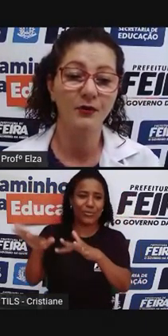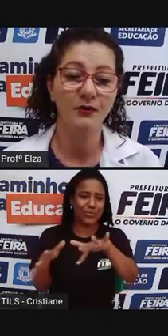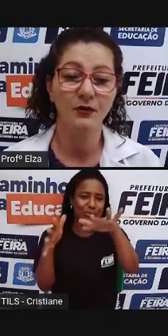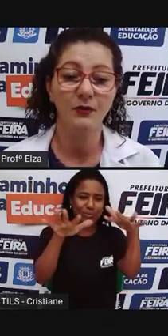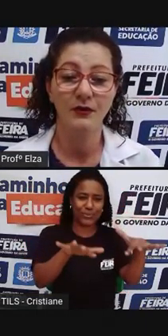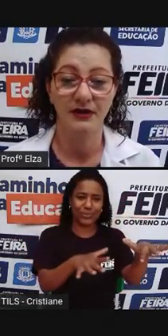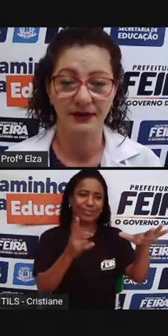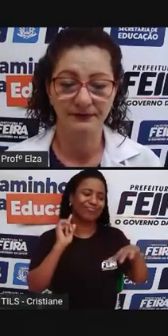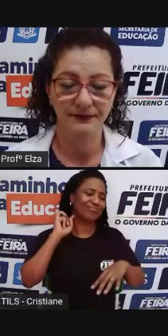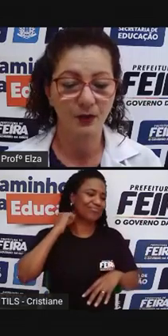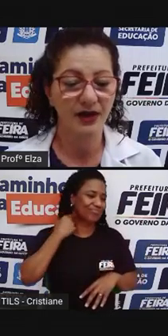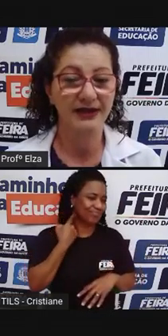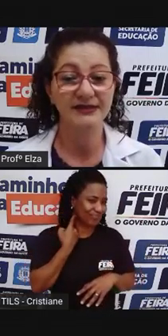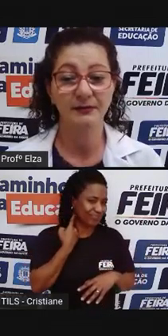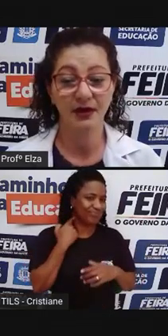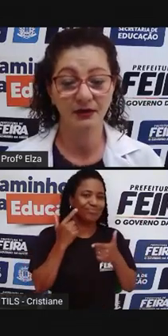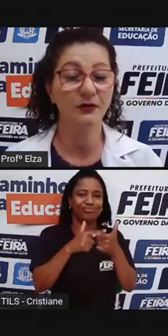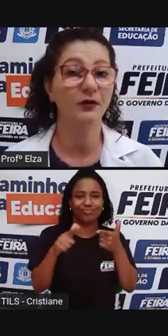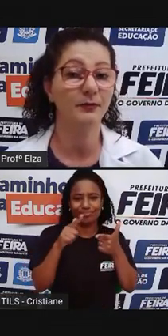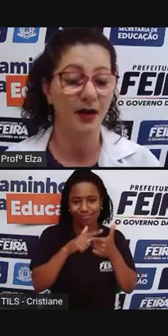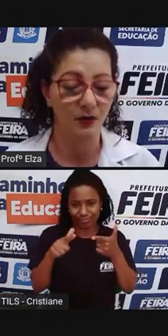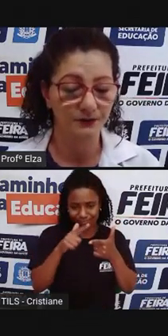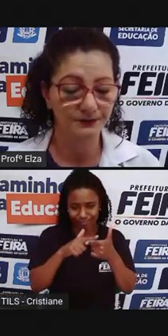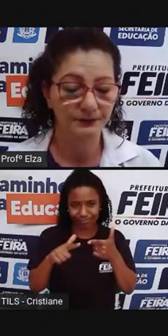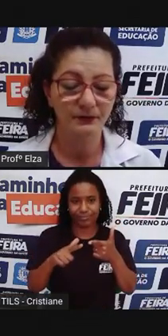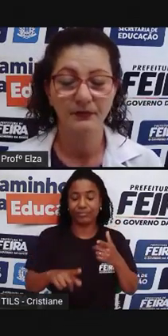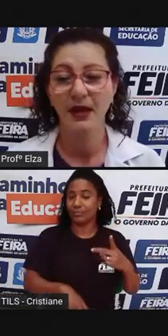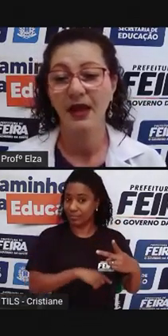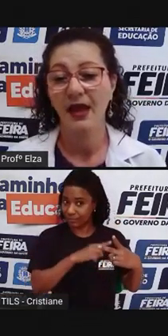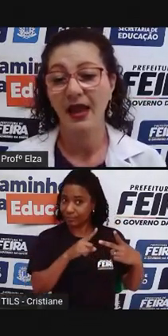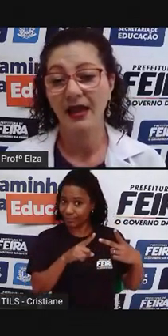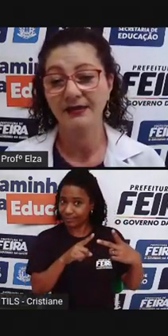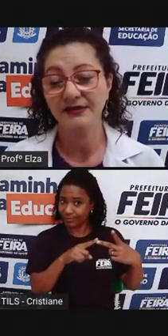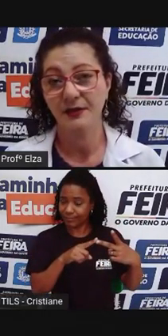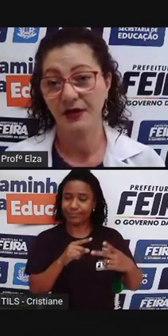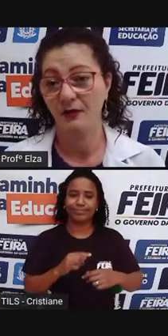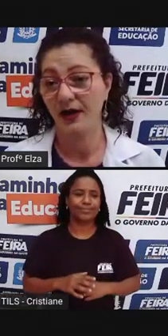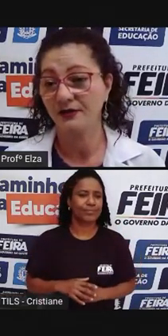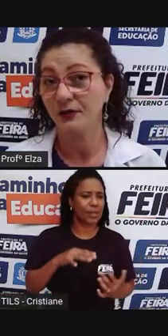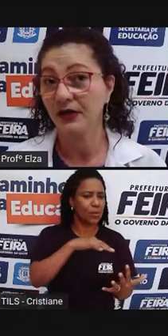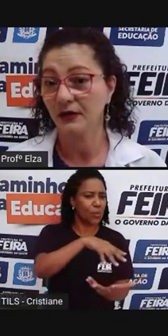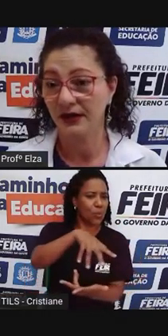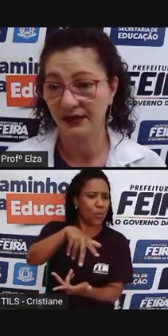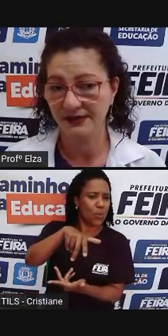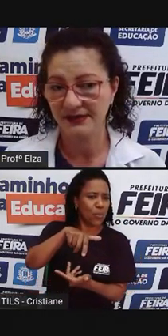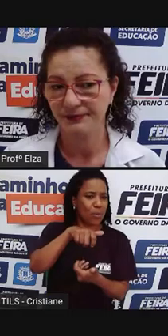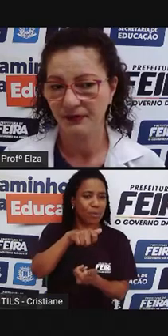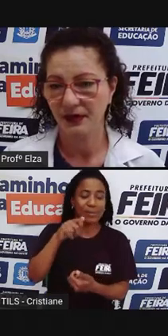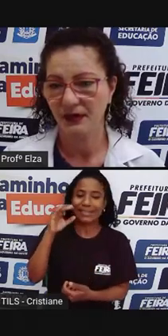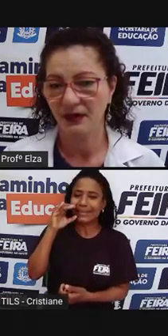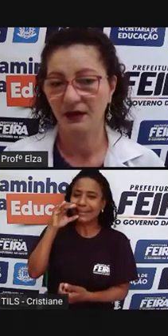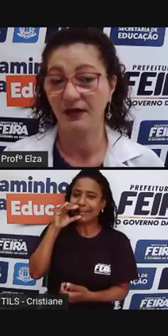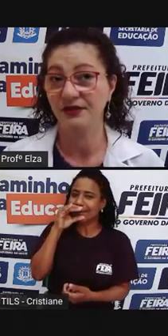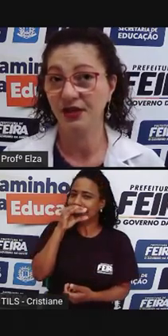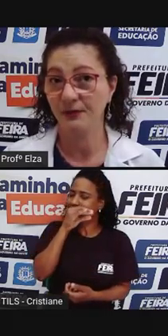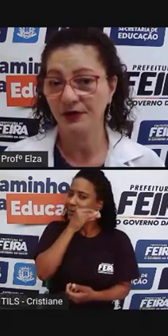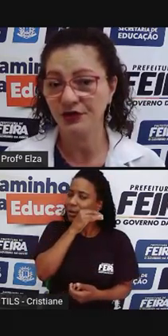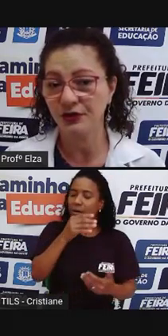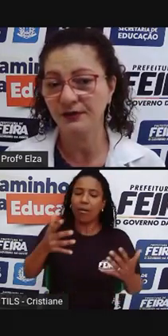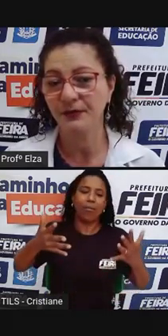global warming, né, o aquecimento global, is the gradual increase in